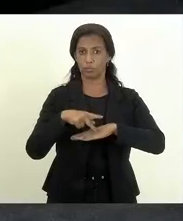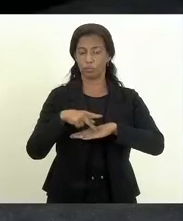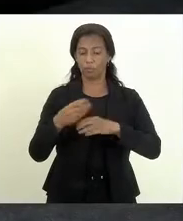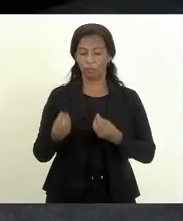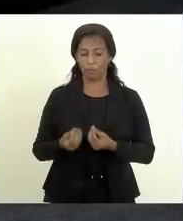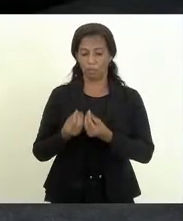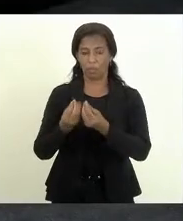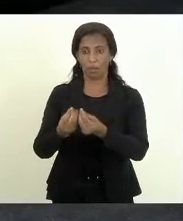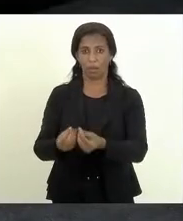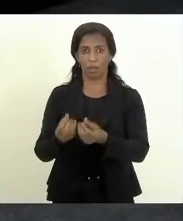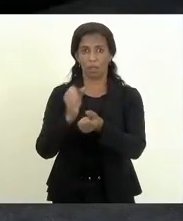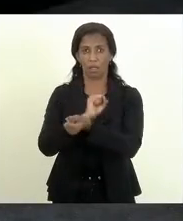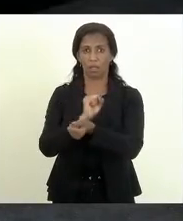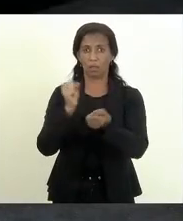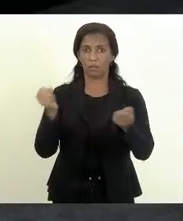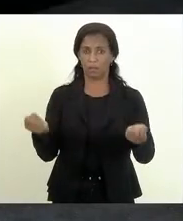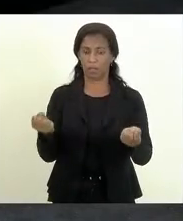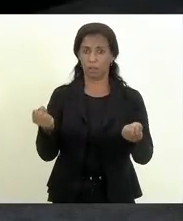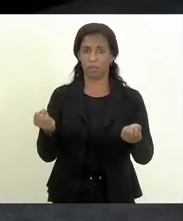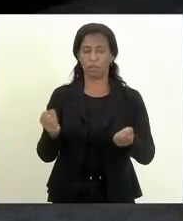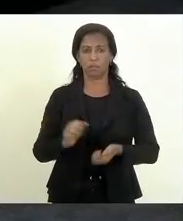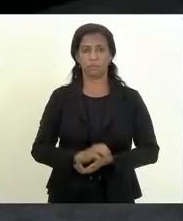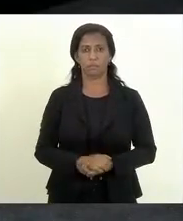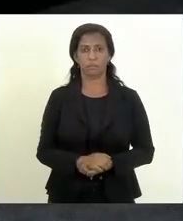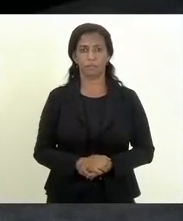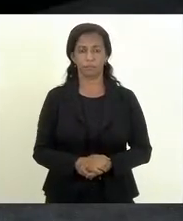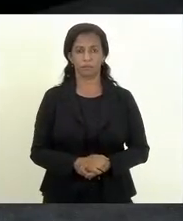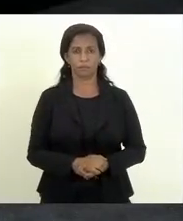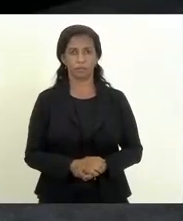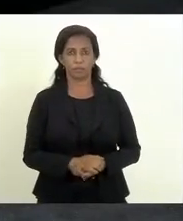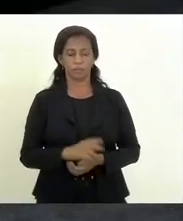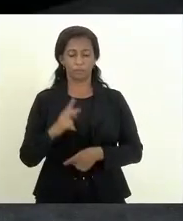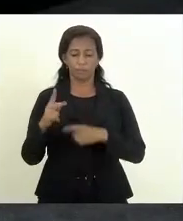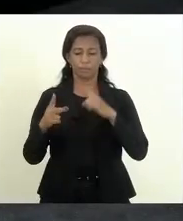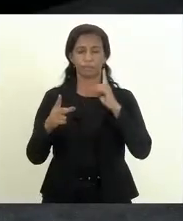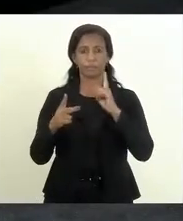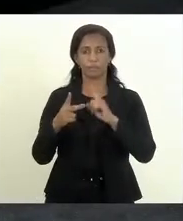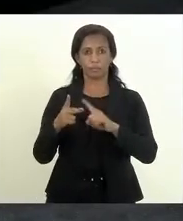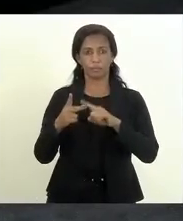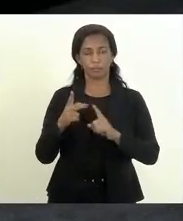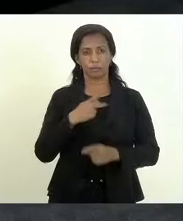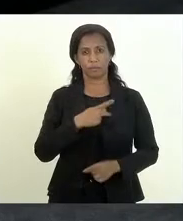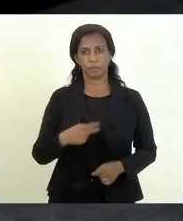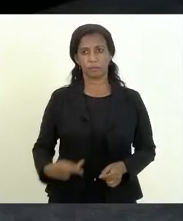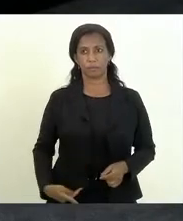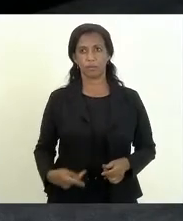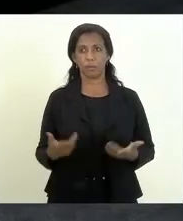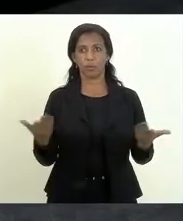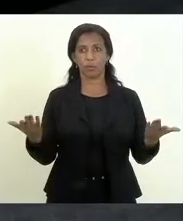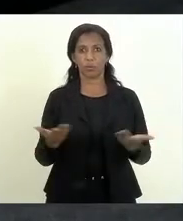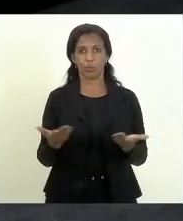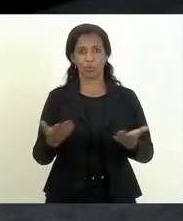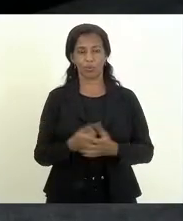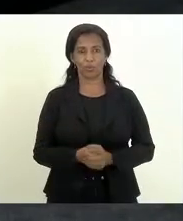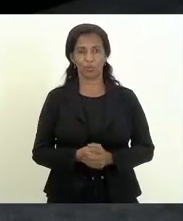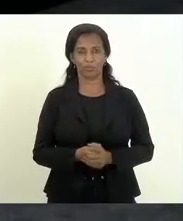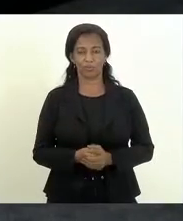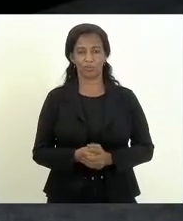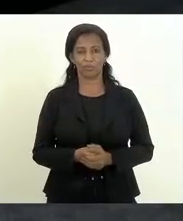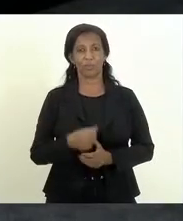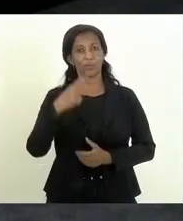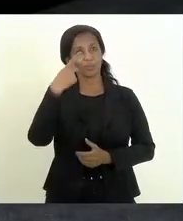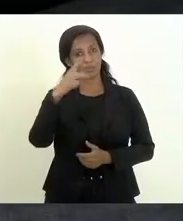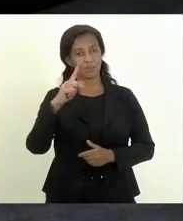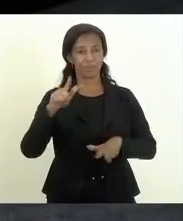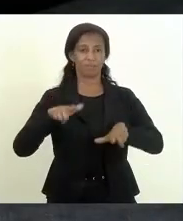promover a libertação da escravatura. A segunda questão, senhor presidente, eu quero elogiar aqui a sua